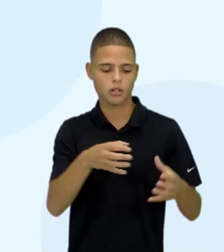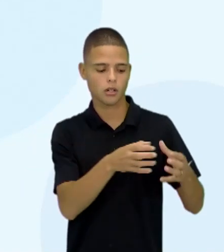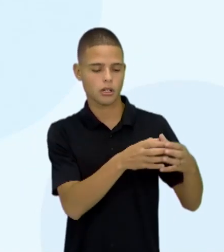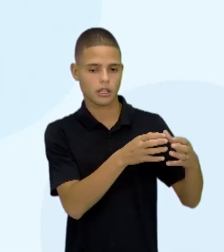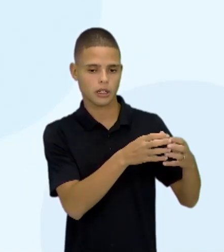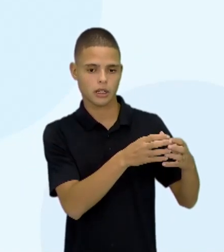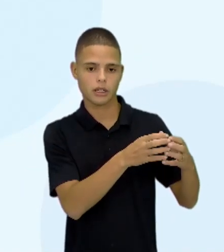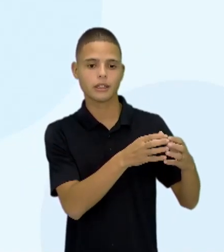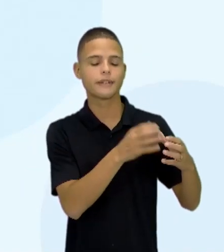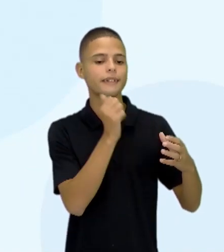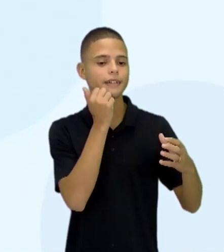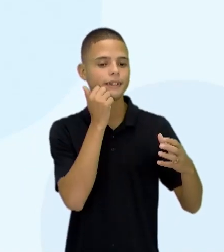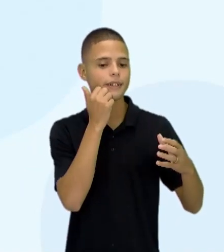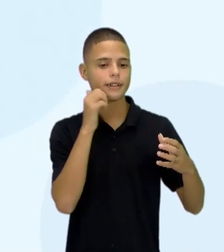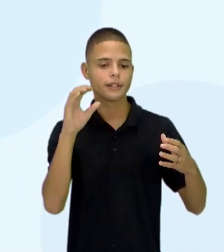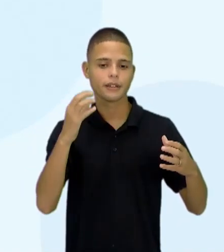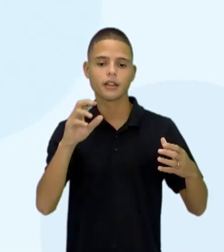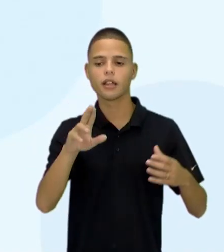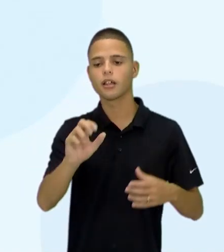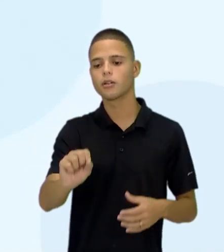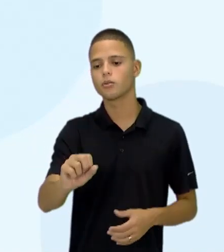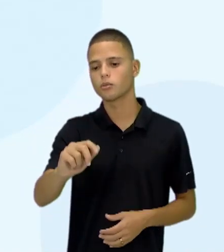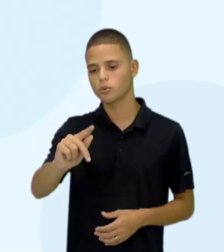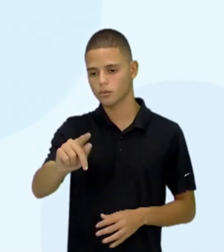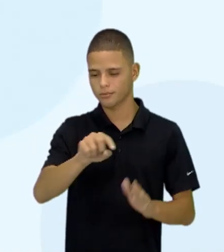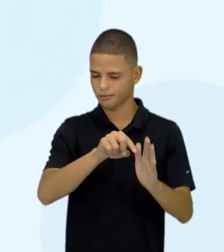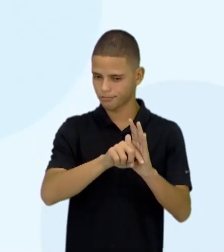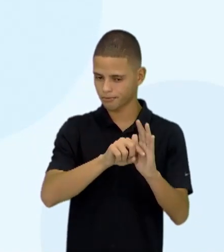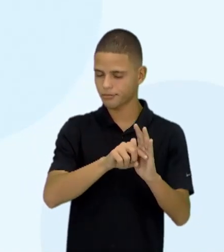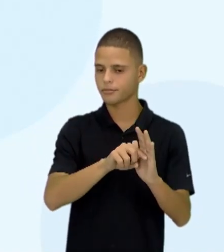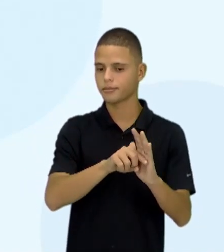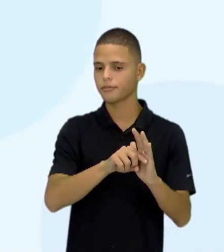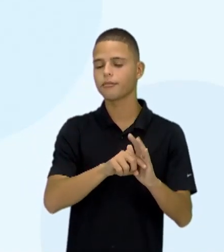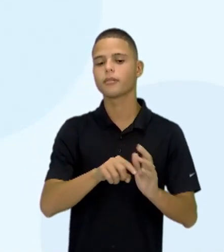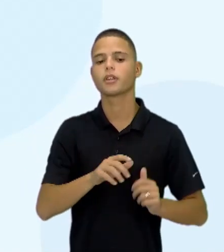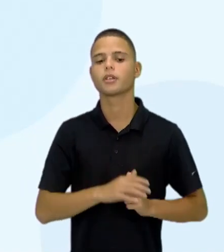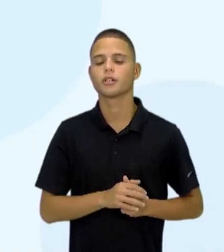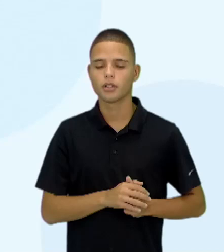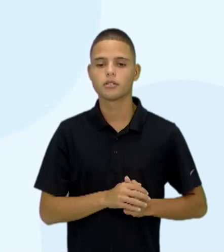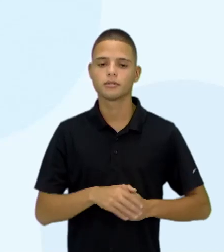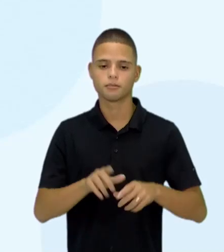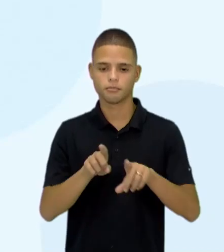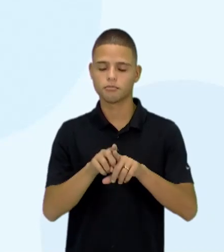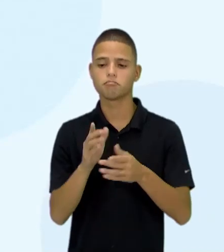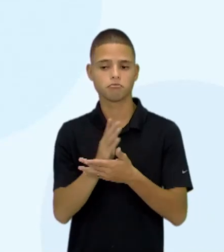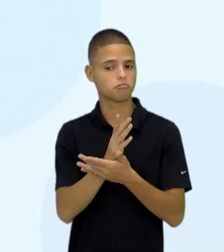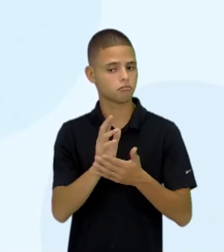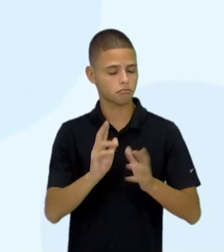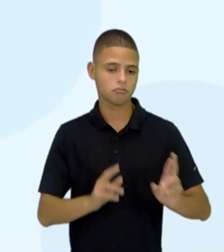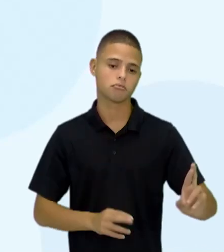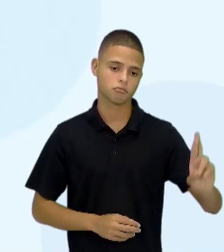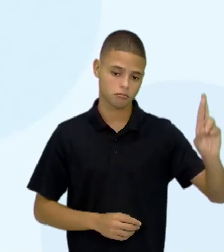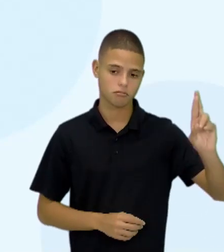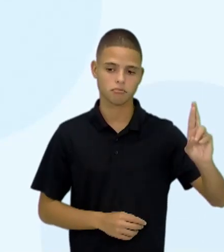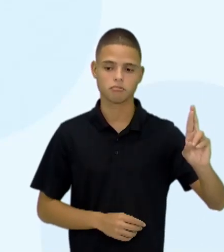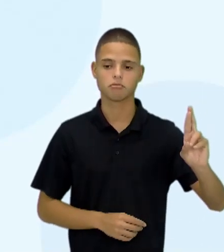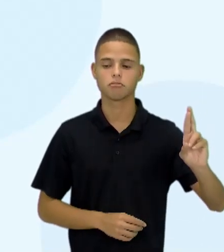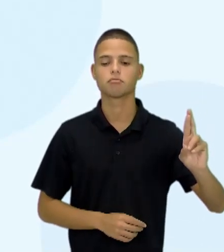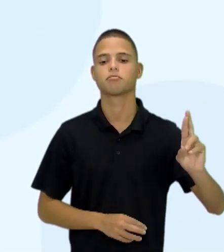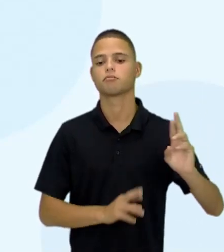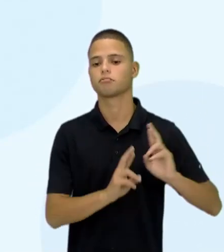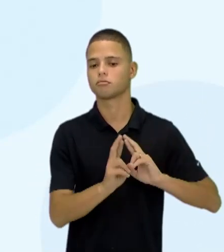de Biociências, né, da USP. E ele também, né, que foi ou é um dos que lideraram ou que liderou essa questão